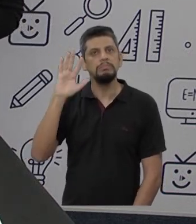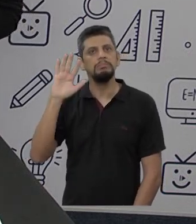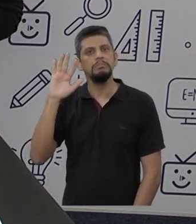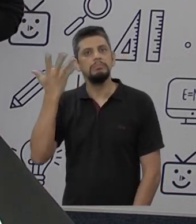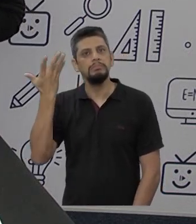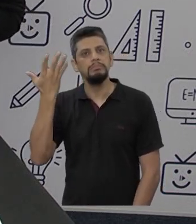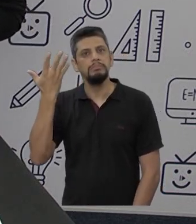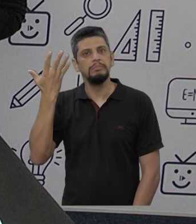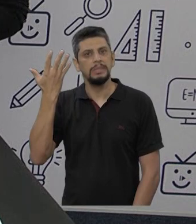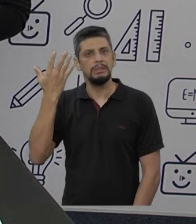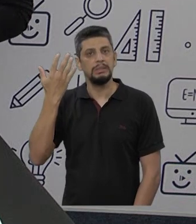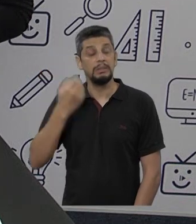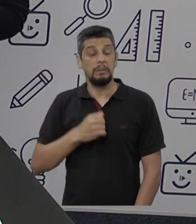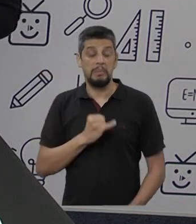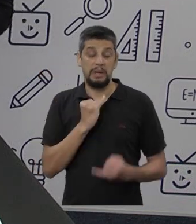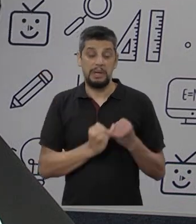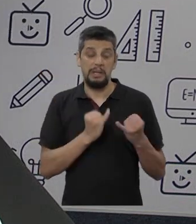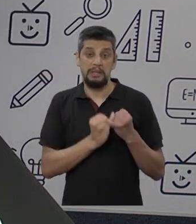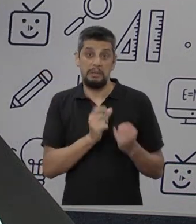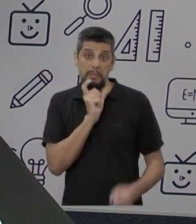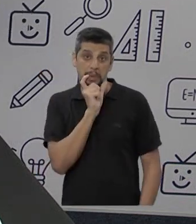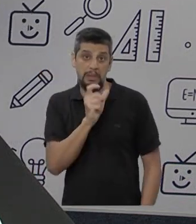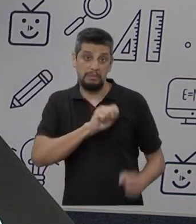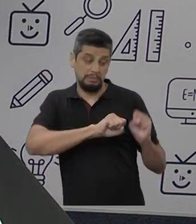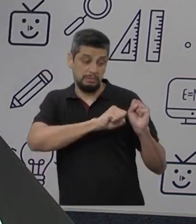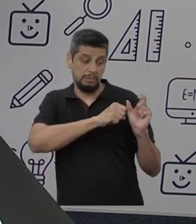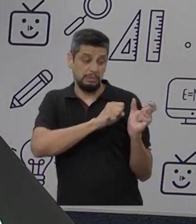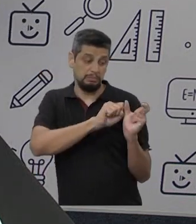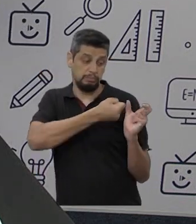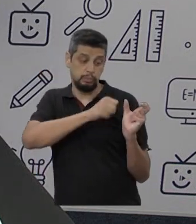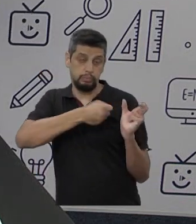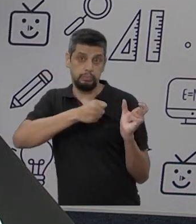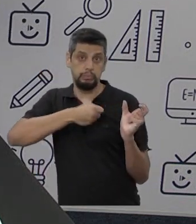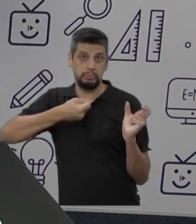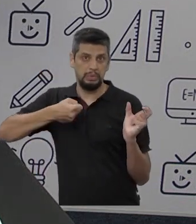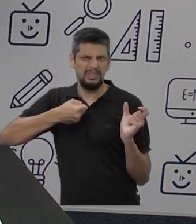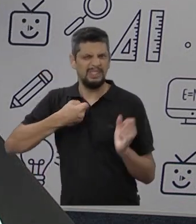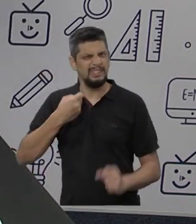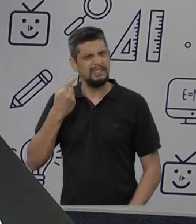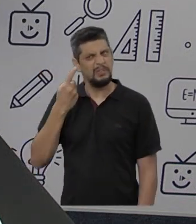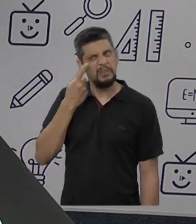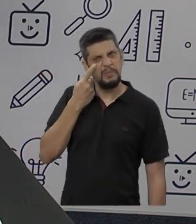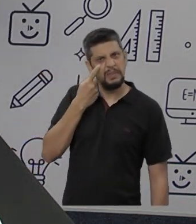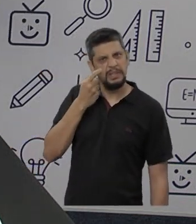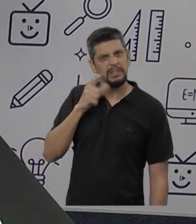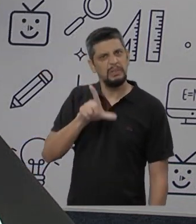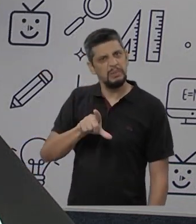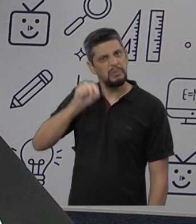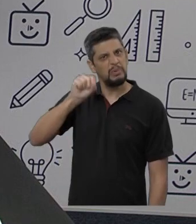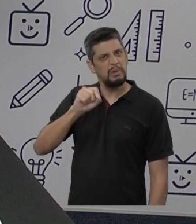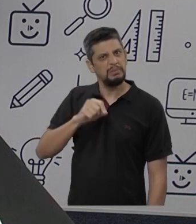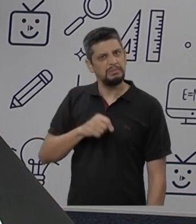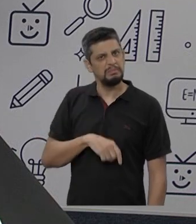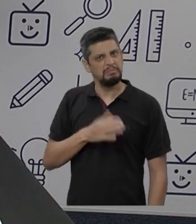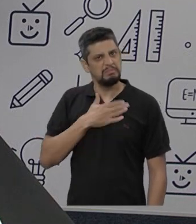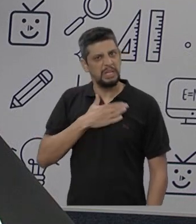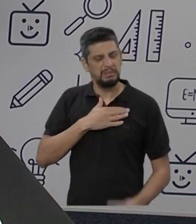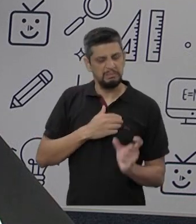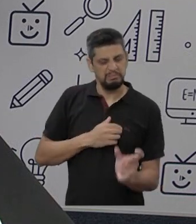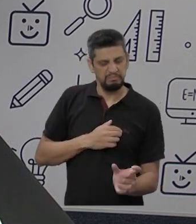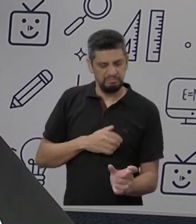Acontecimento. Me parece grande. Palavra grande. Deixa eu ver se eu escolho bem a minha próxima cartela